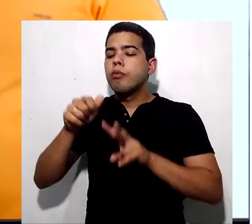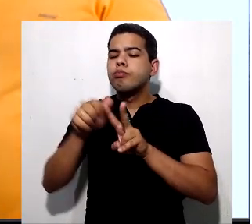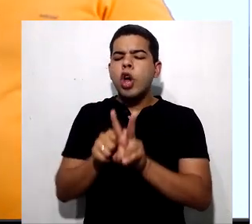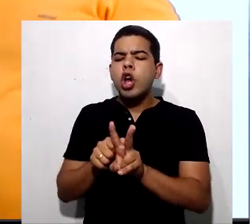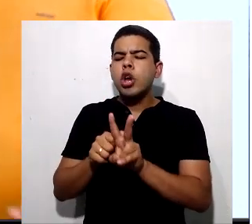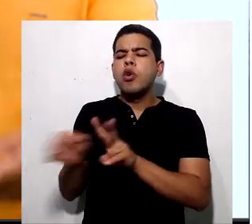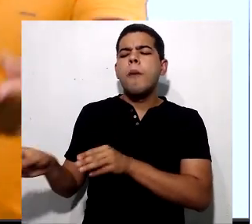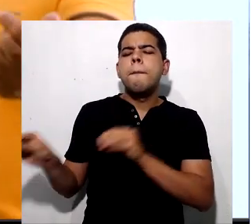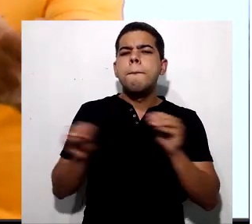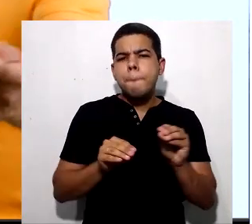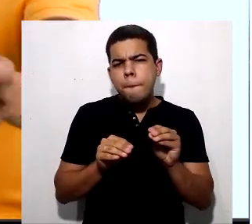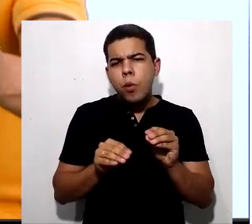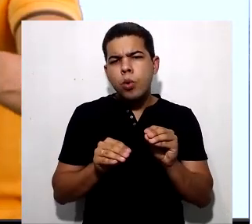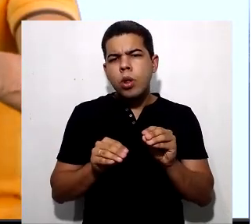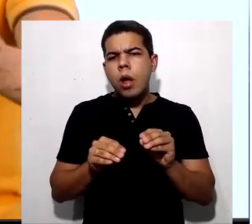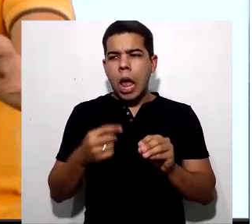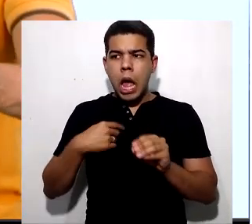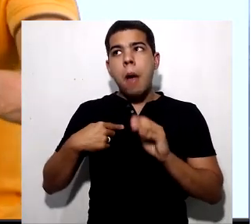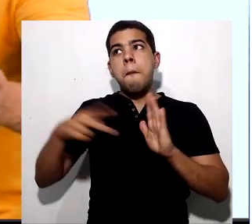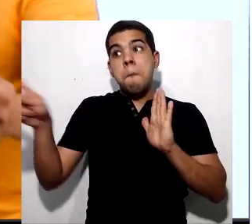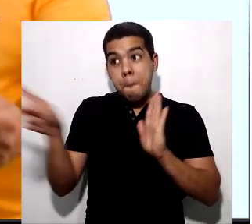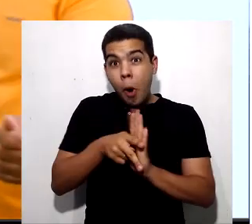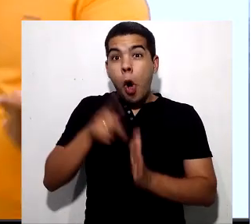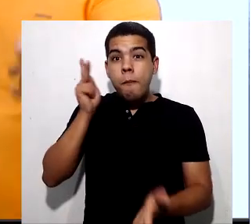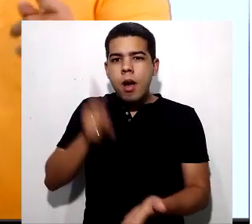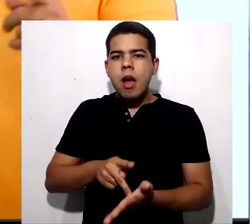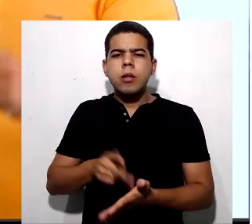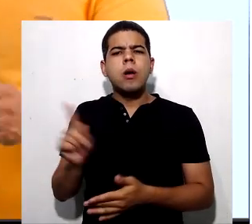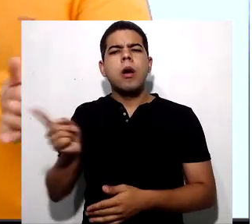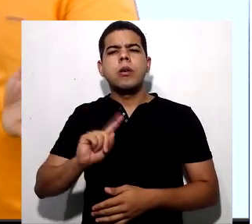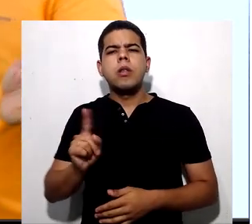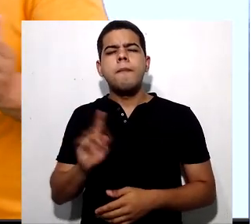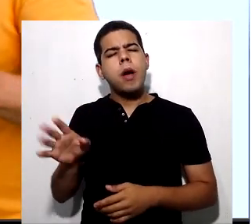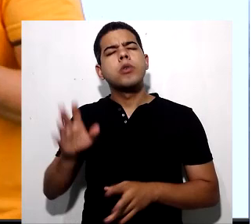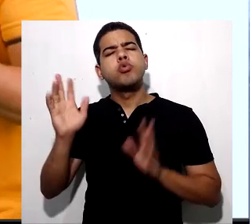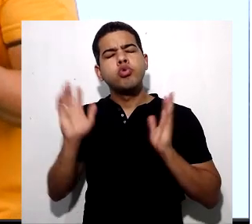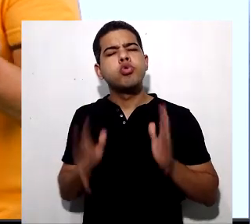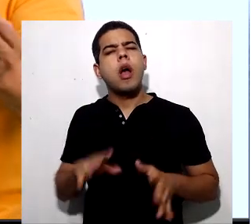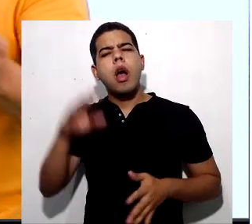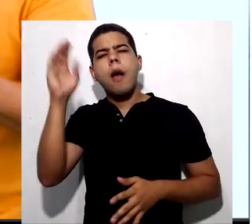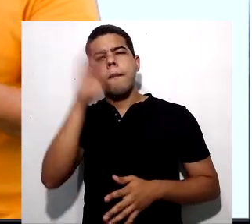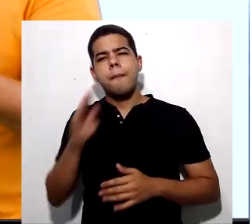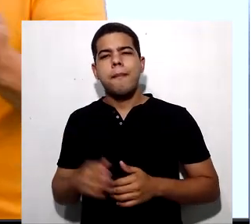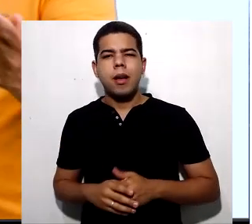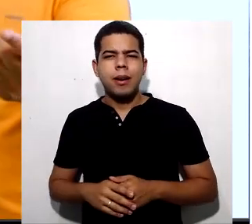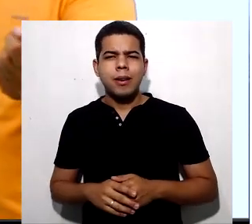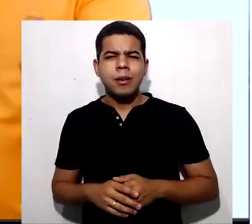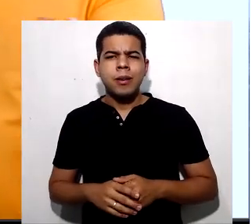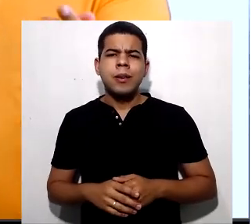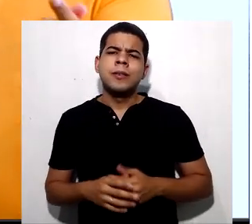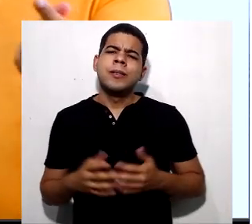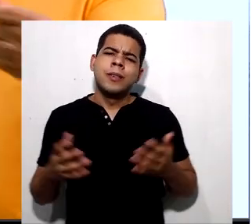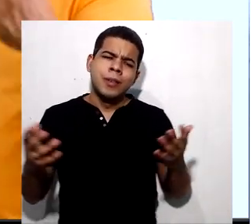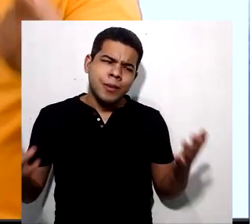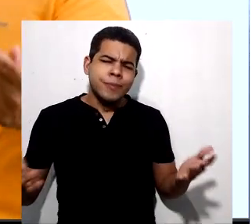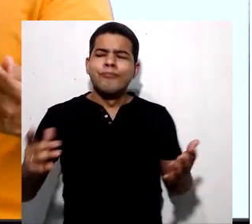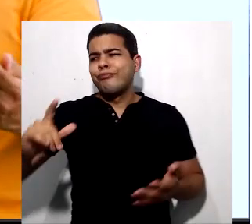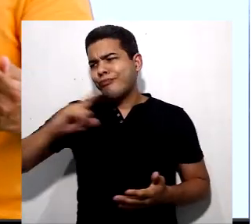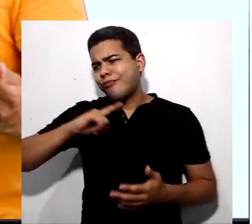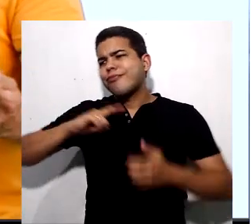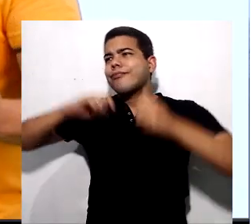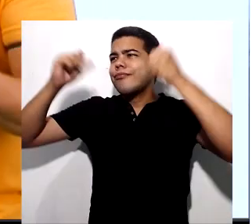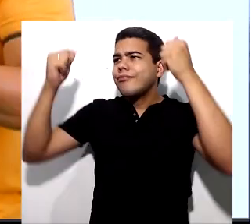E sobre isso, voltando àquela questão, Robson, a gente observa que esse nome atribuído à fome de caráter